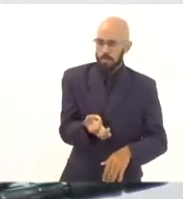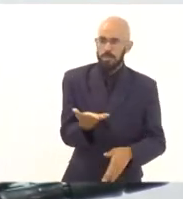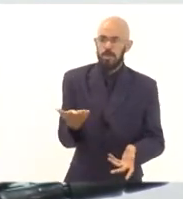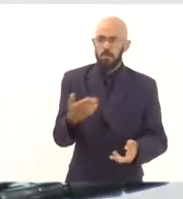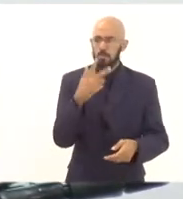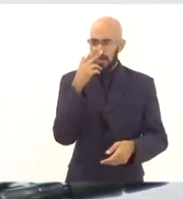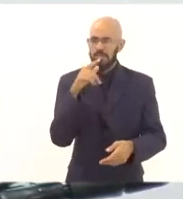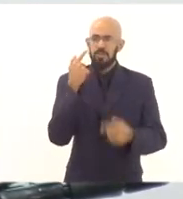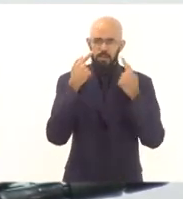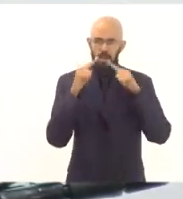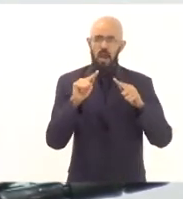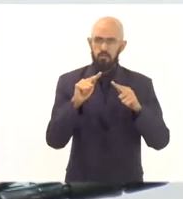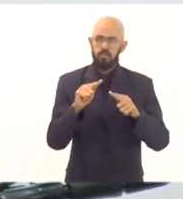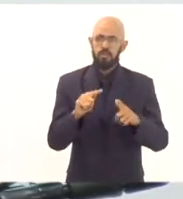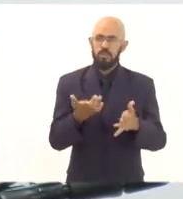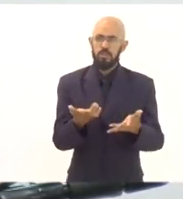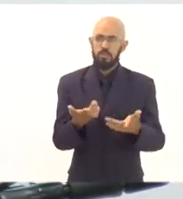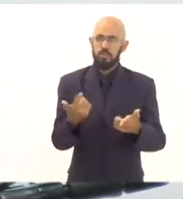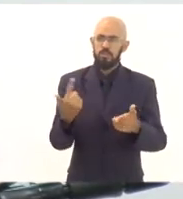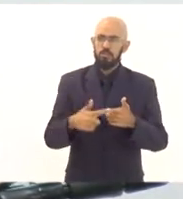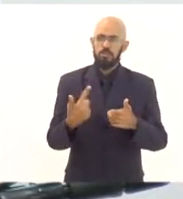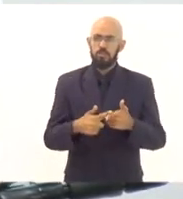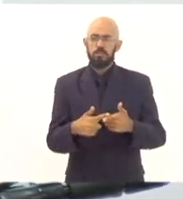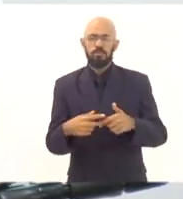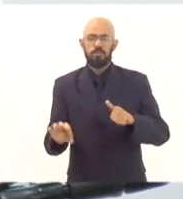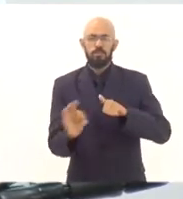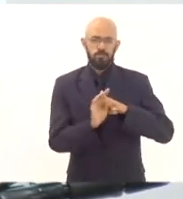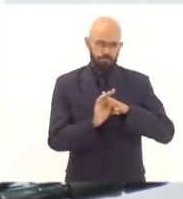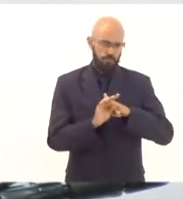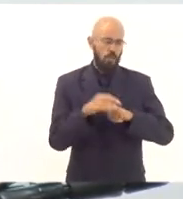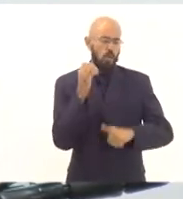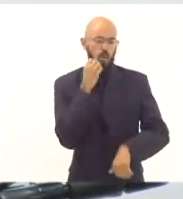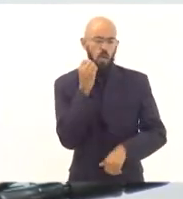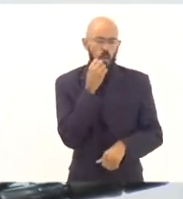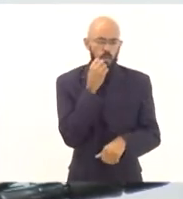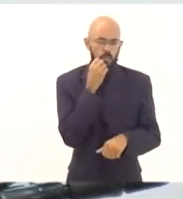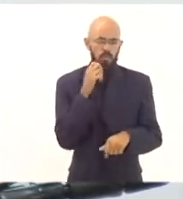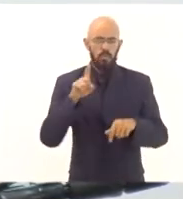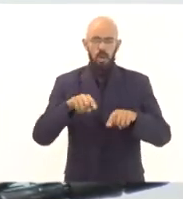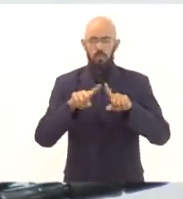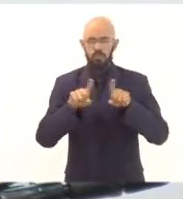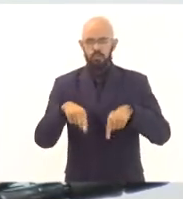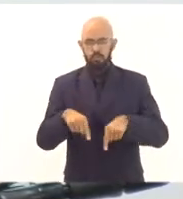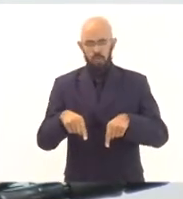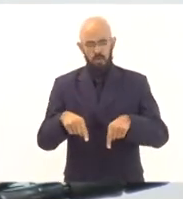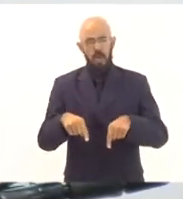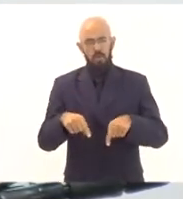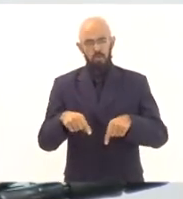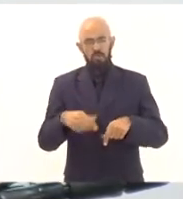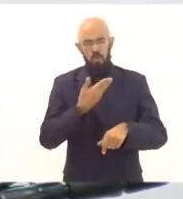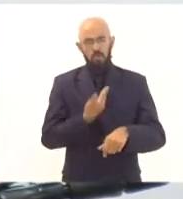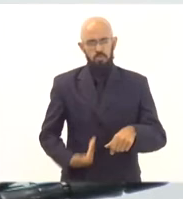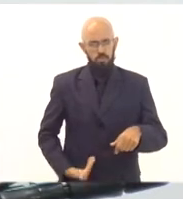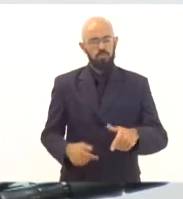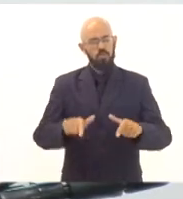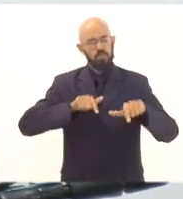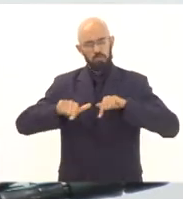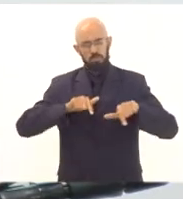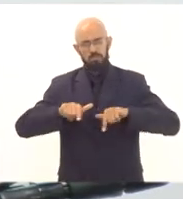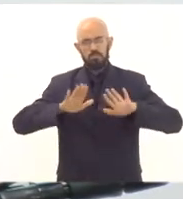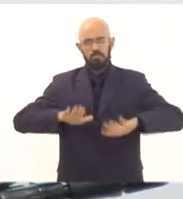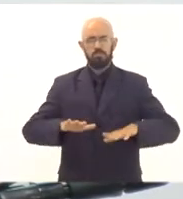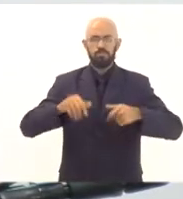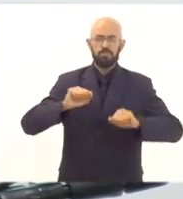gravíssimo Nesse sentido porque os técnicos obviamente eles são servidores públicos estão trabalhando mas e